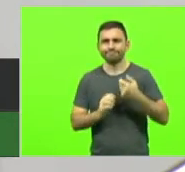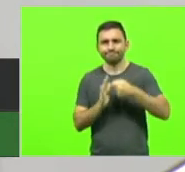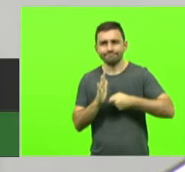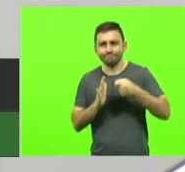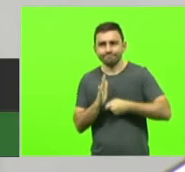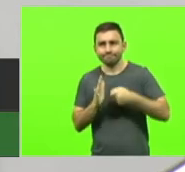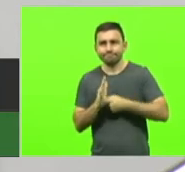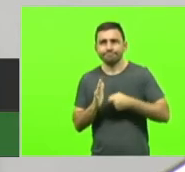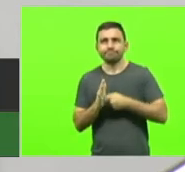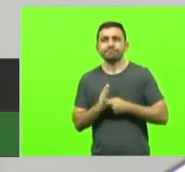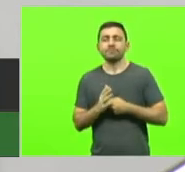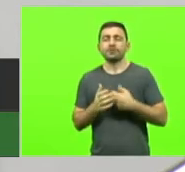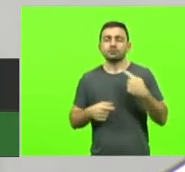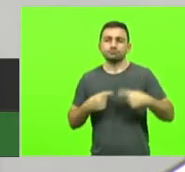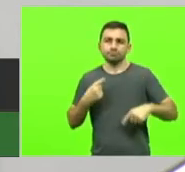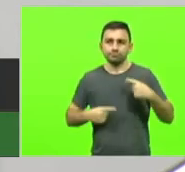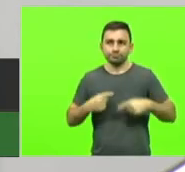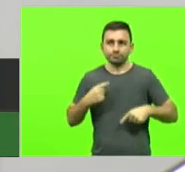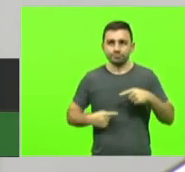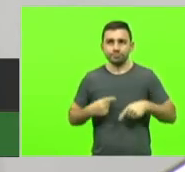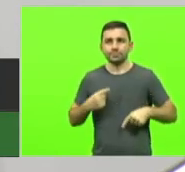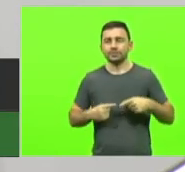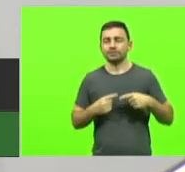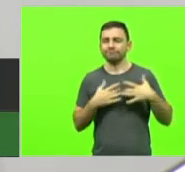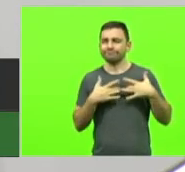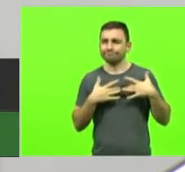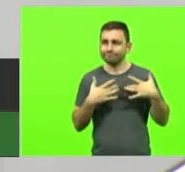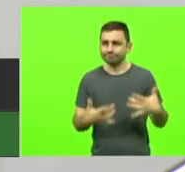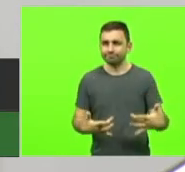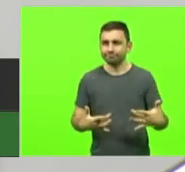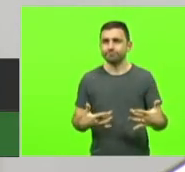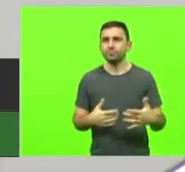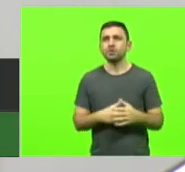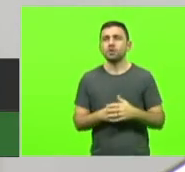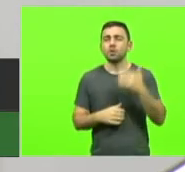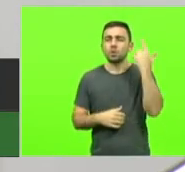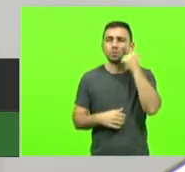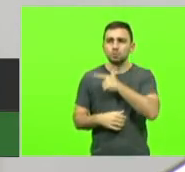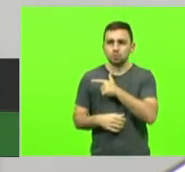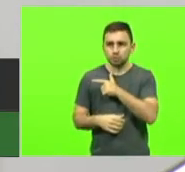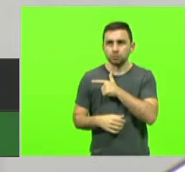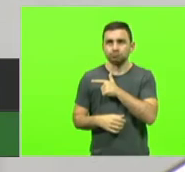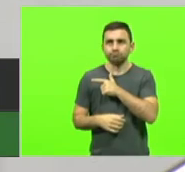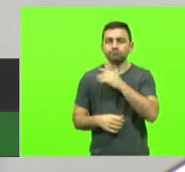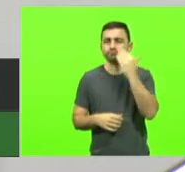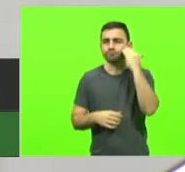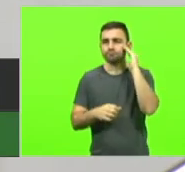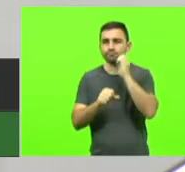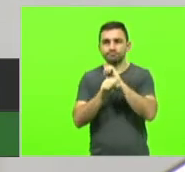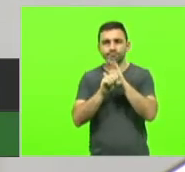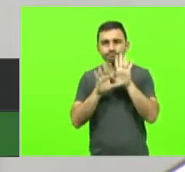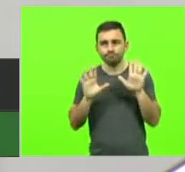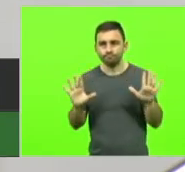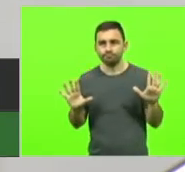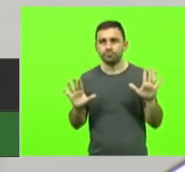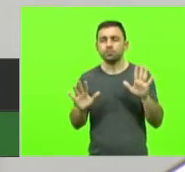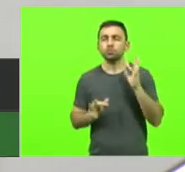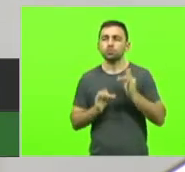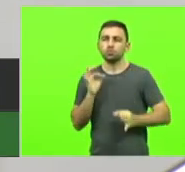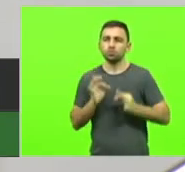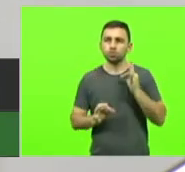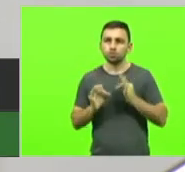em discutir e contribuir para que se alcance um entendimento que garanta justiça